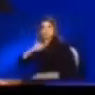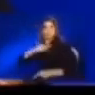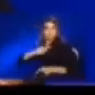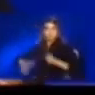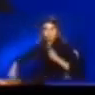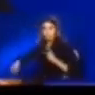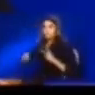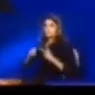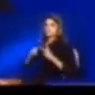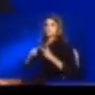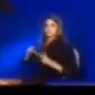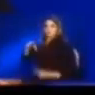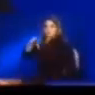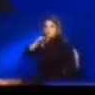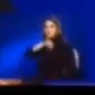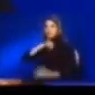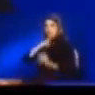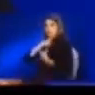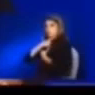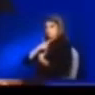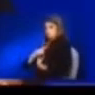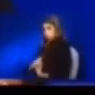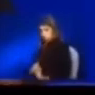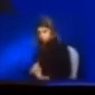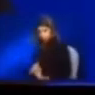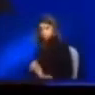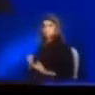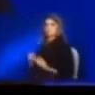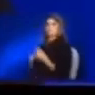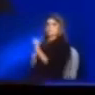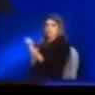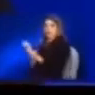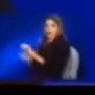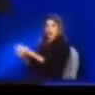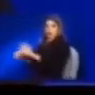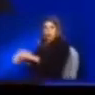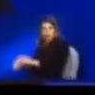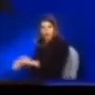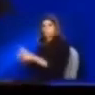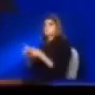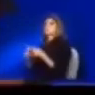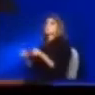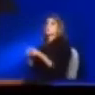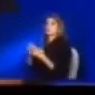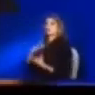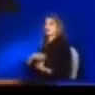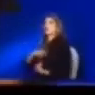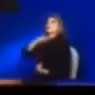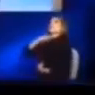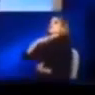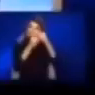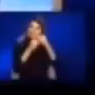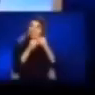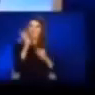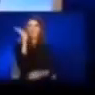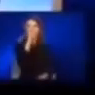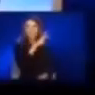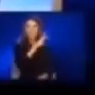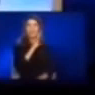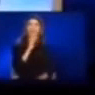adorno, crachá com cordinha é adorno, relógio de pulso é adorno e gravata é adorno.